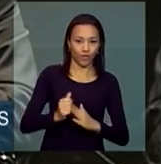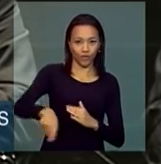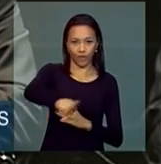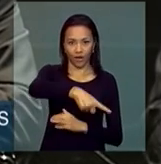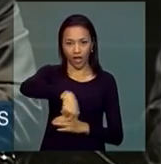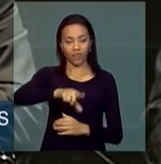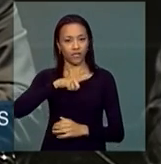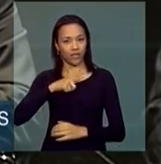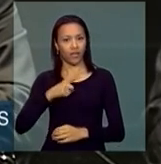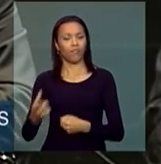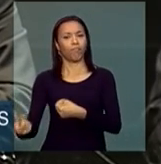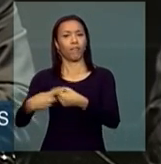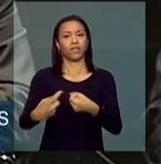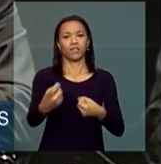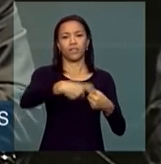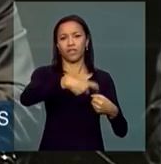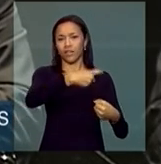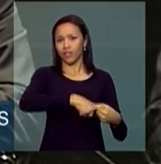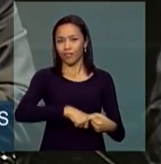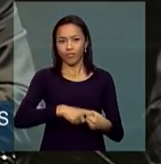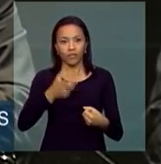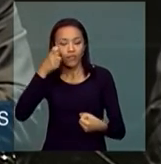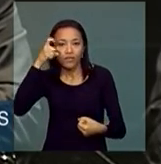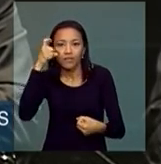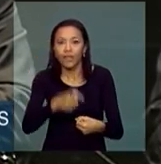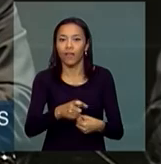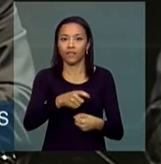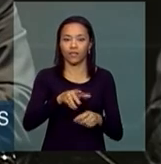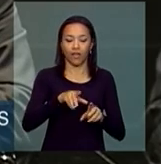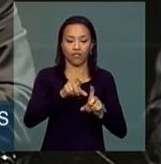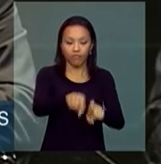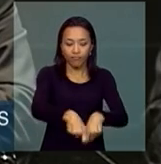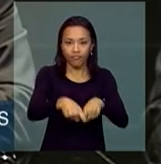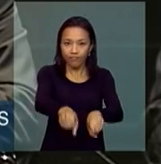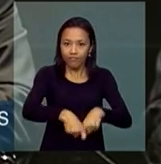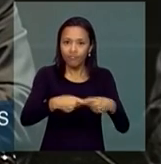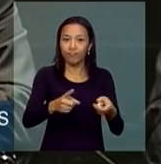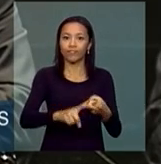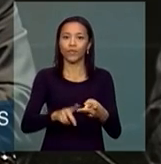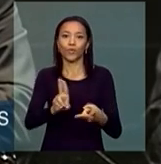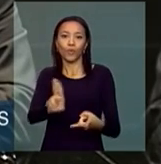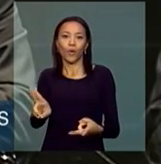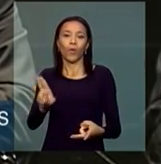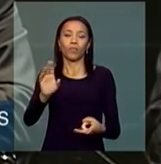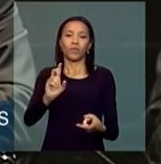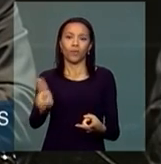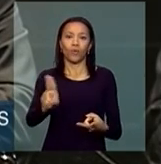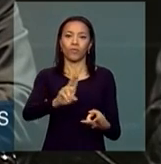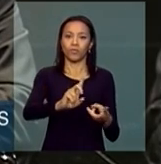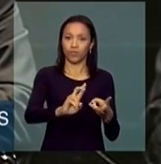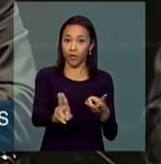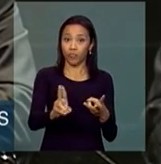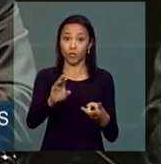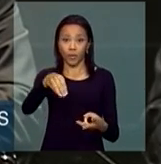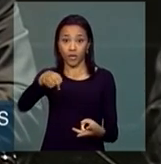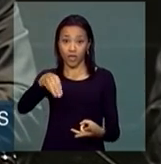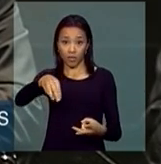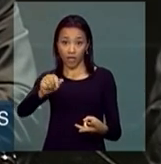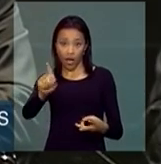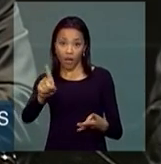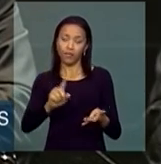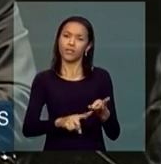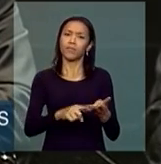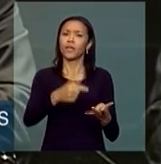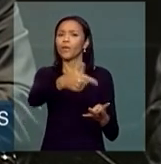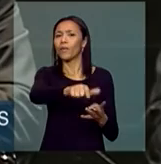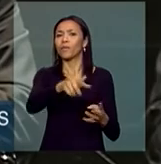mim ter parceiros tão interessados na agricultura como o Neri, como o Laudemir, do MDA, e